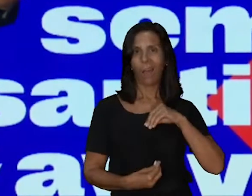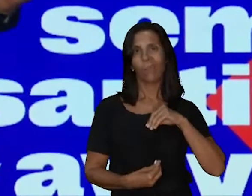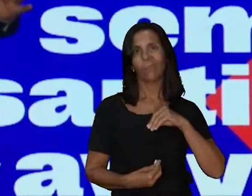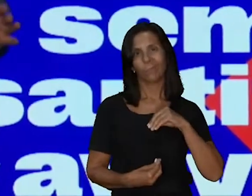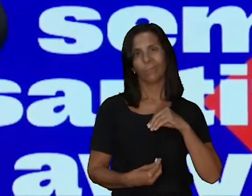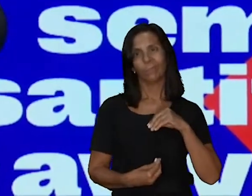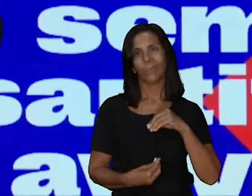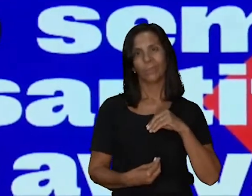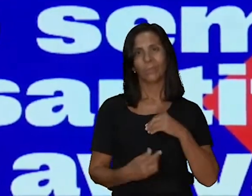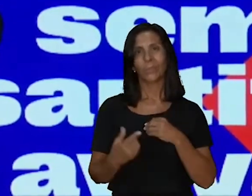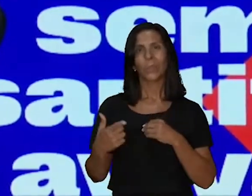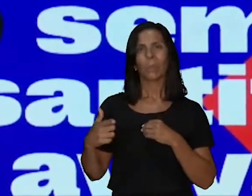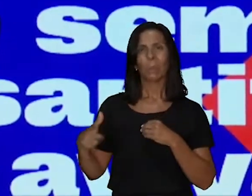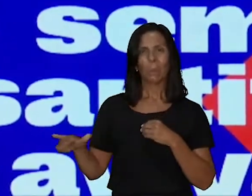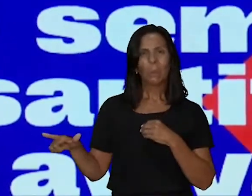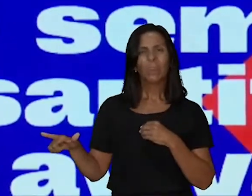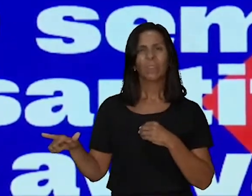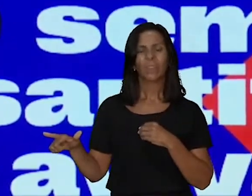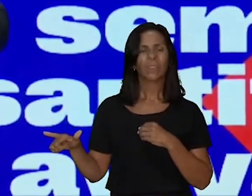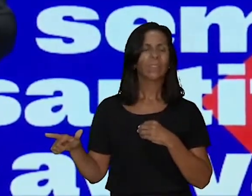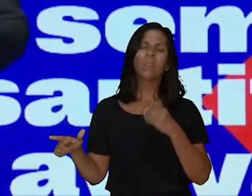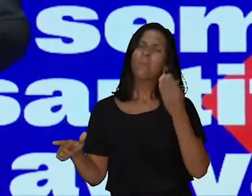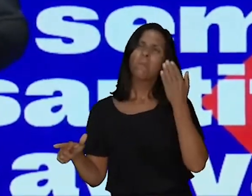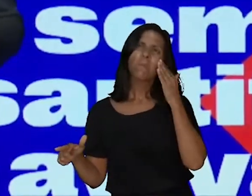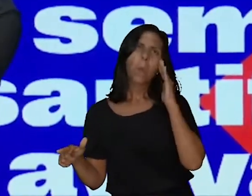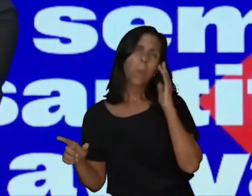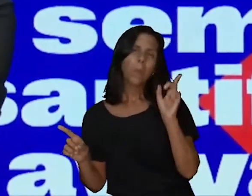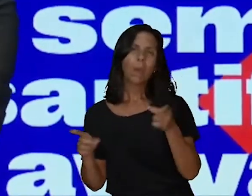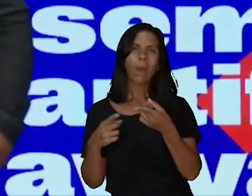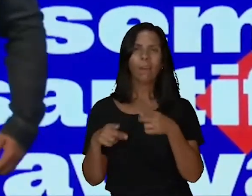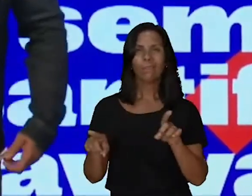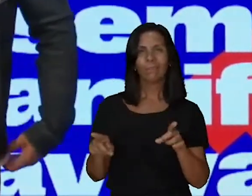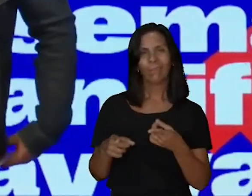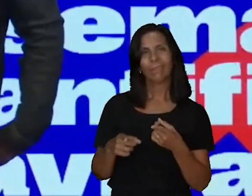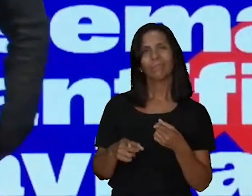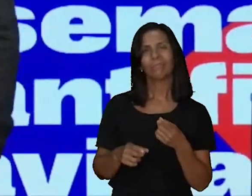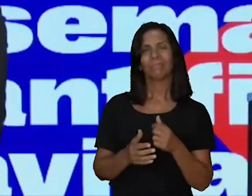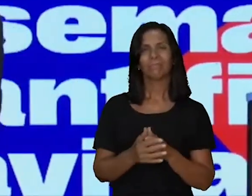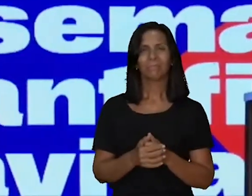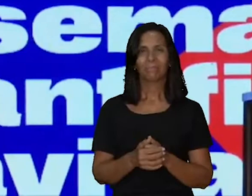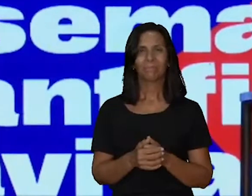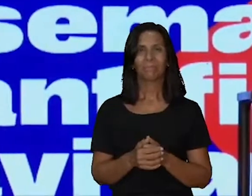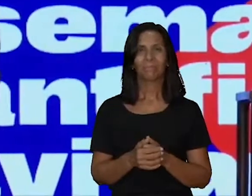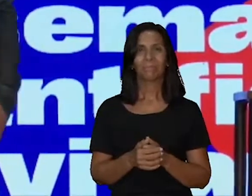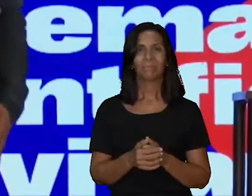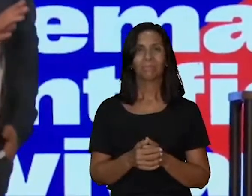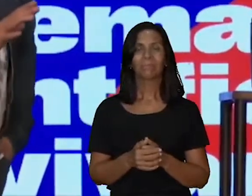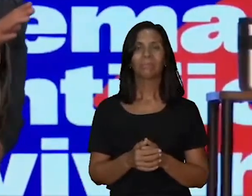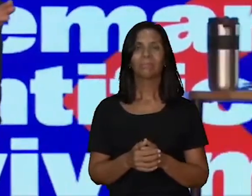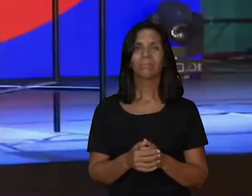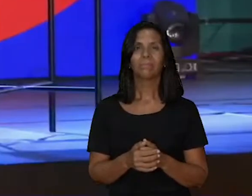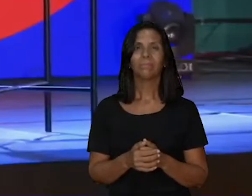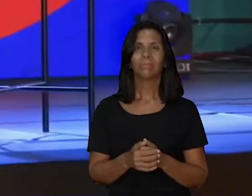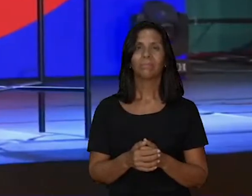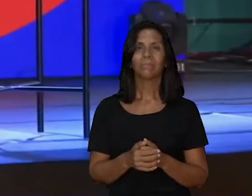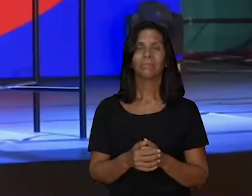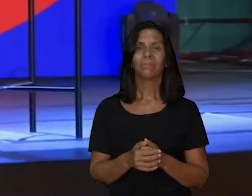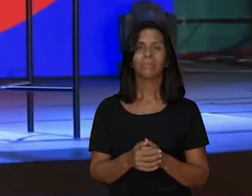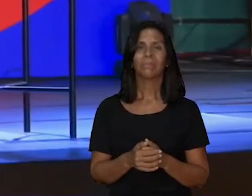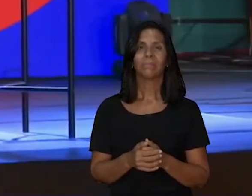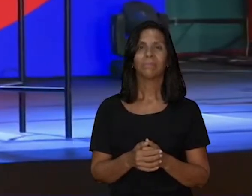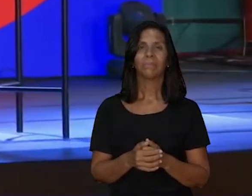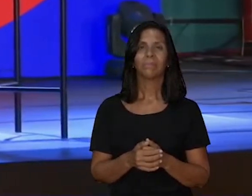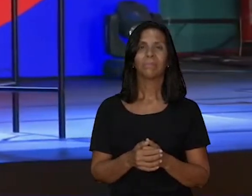no singular, porque gaúcho não gosta de usar S no plural, no final das frases.